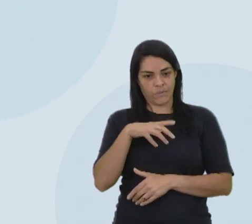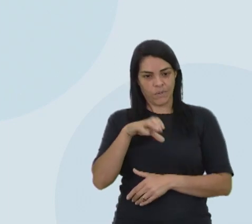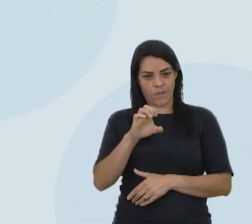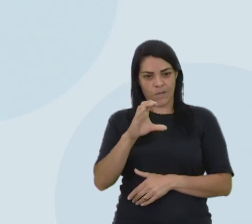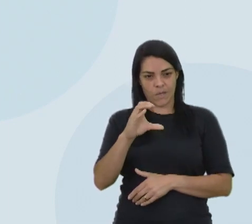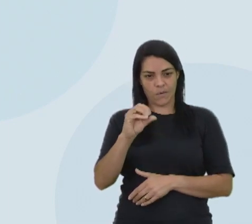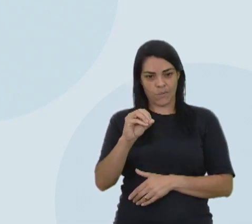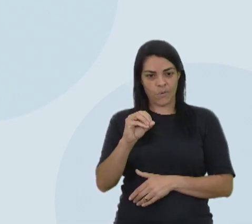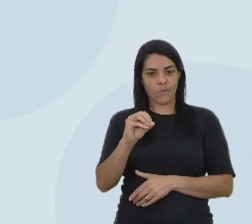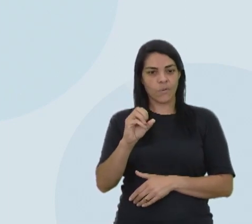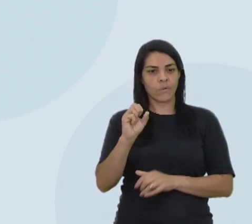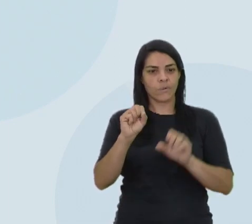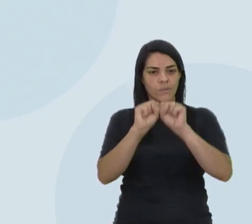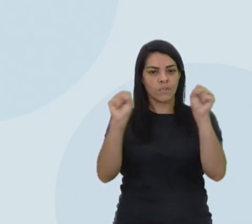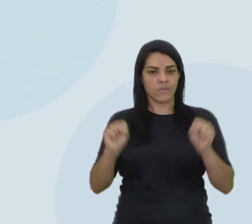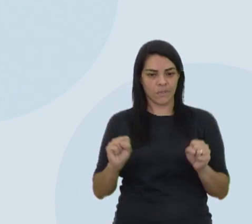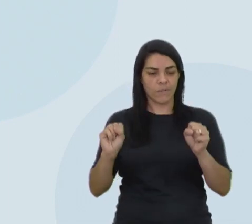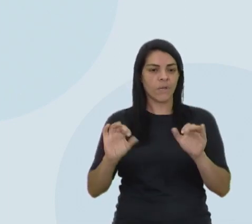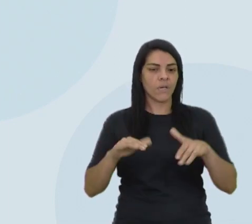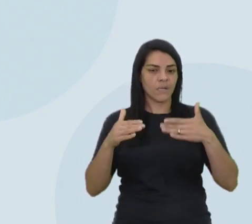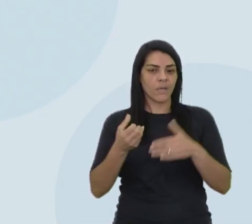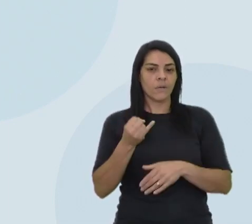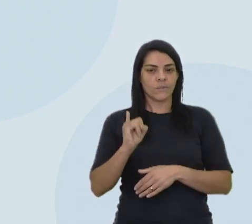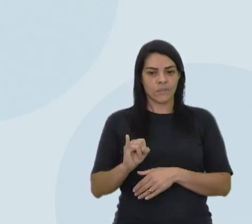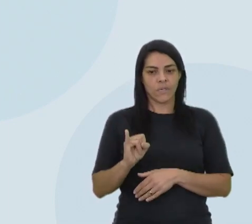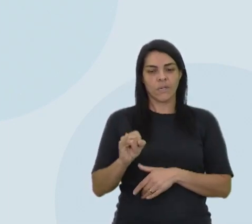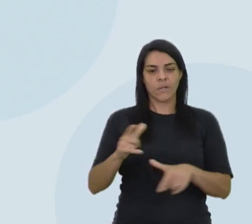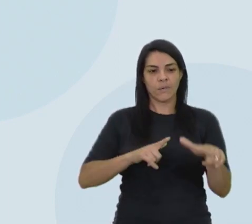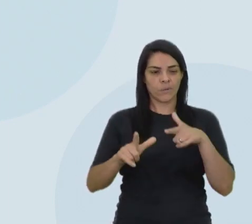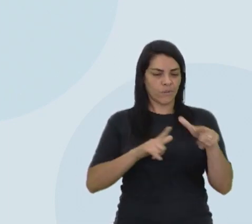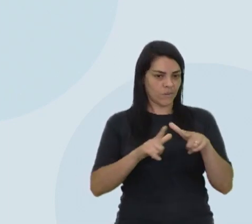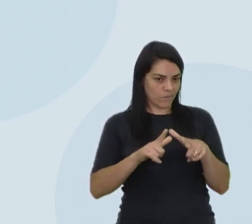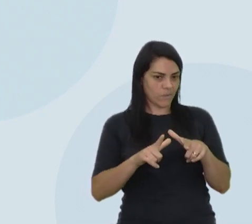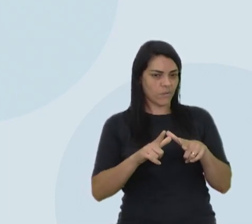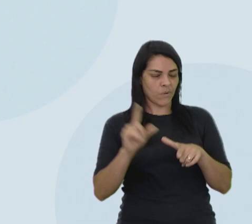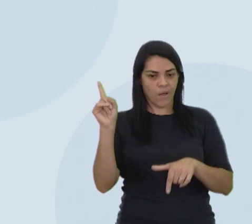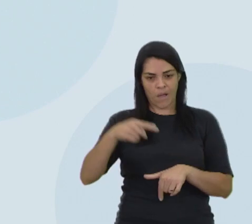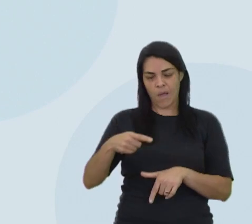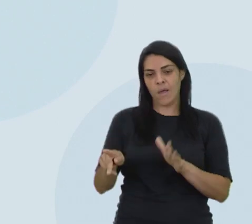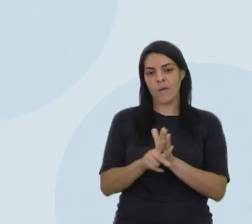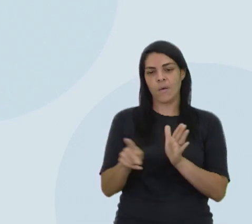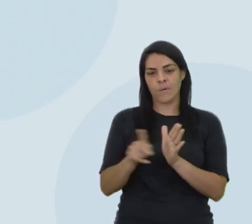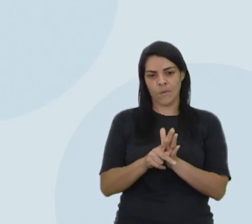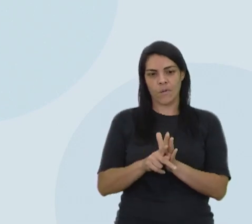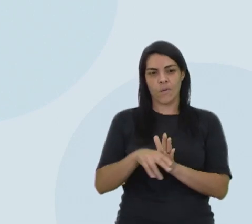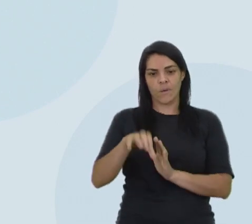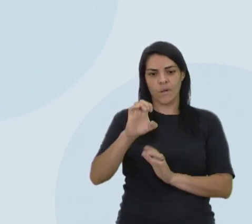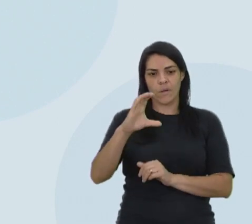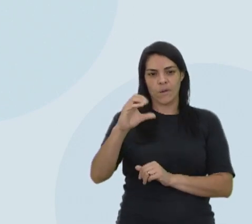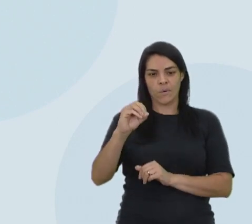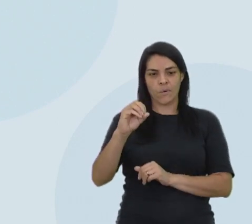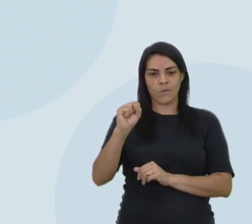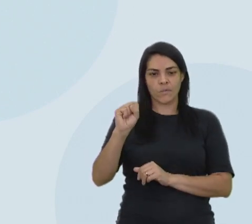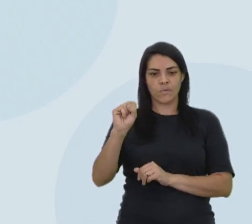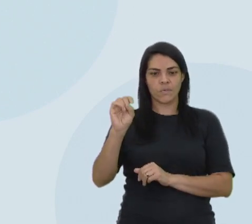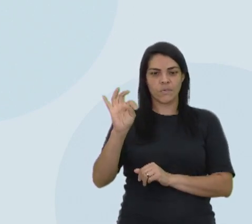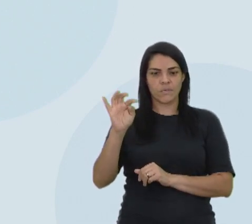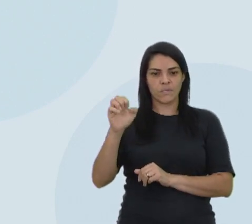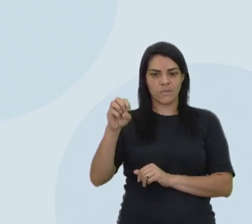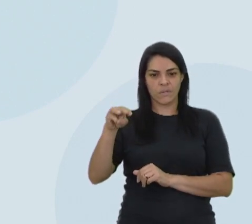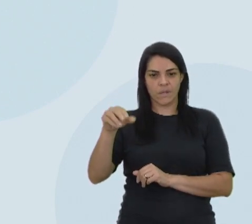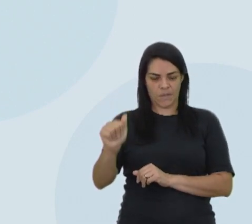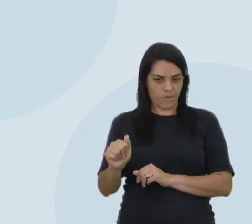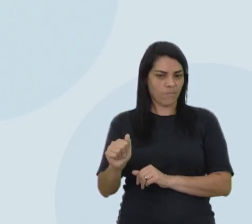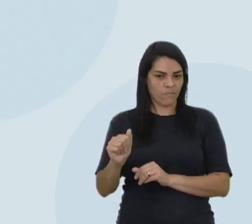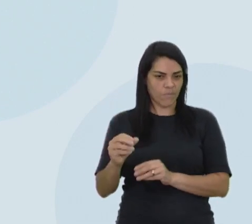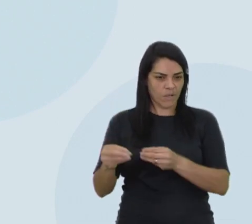dos ecossistemas. Então, os serviços ecossistêmicos, vamos dizer, são os serviços que o ecossistema presta para nós,